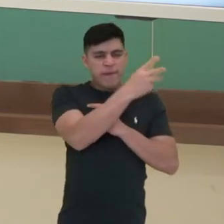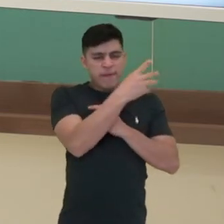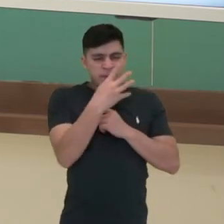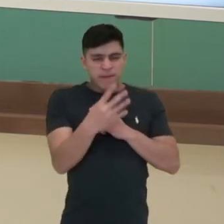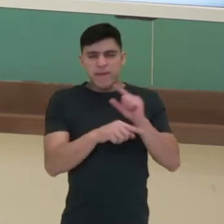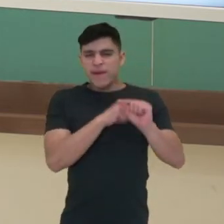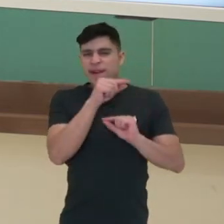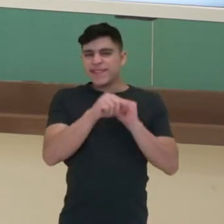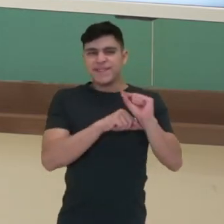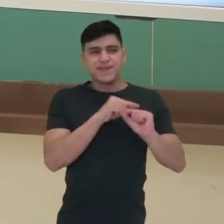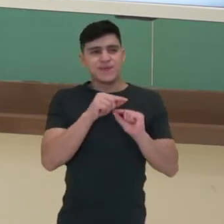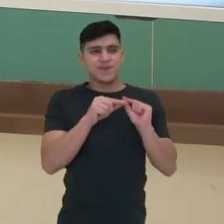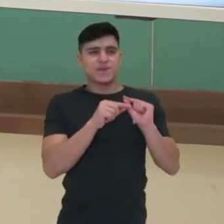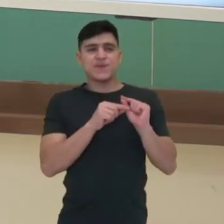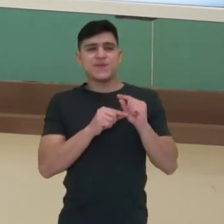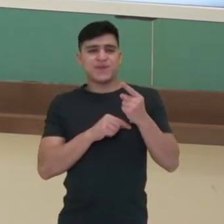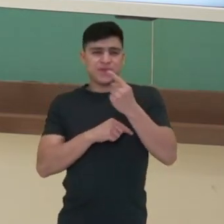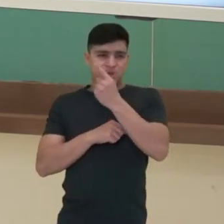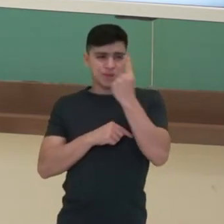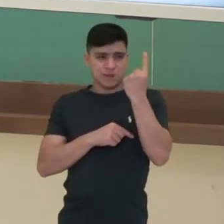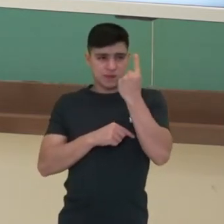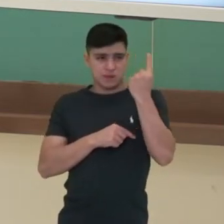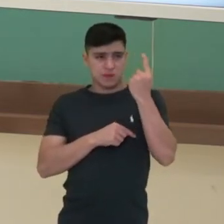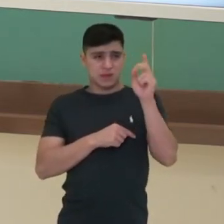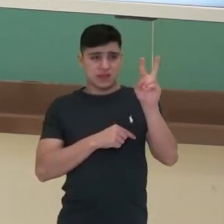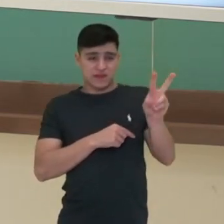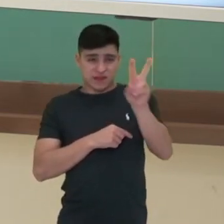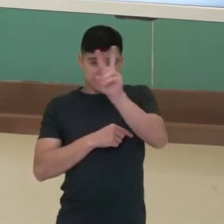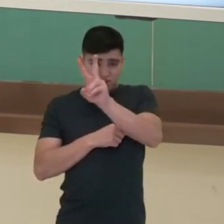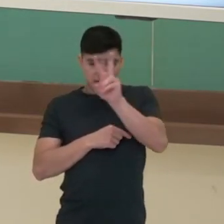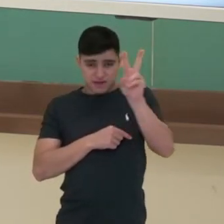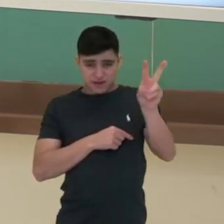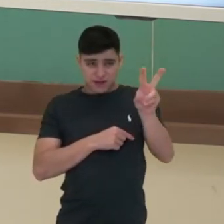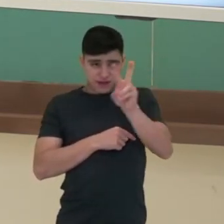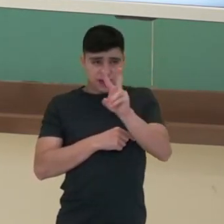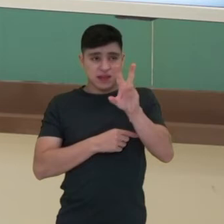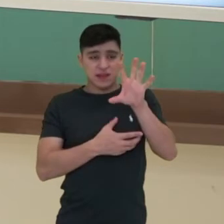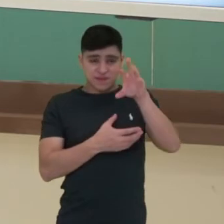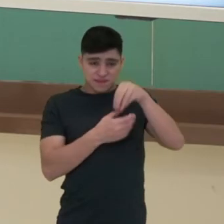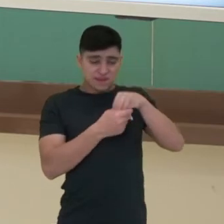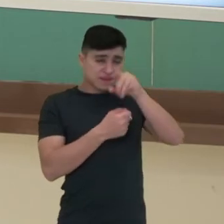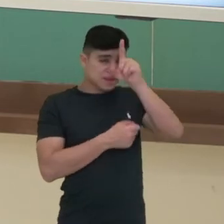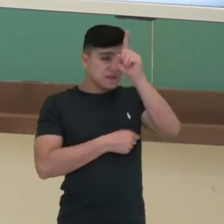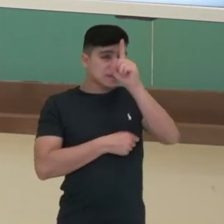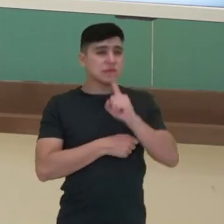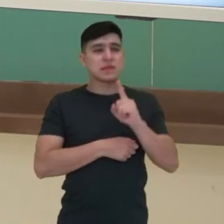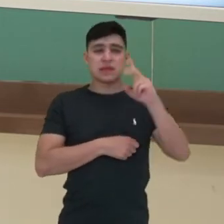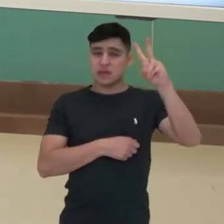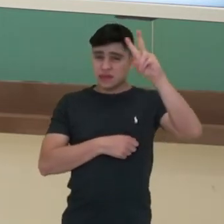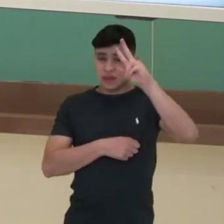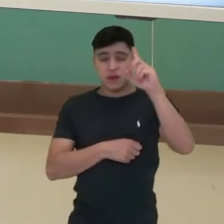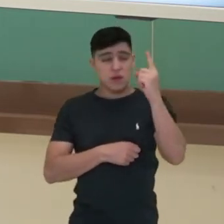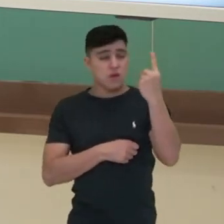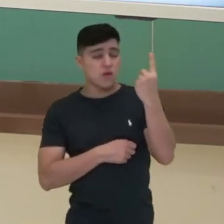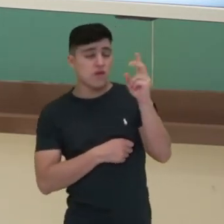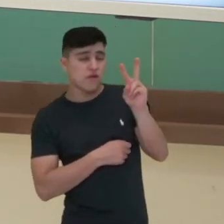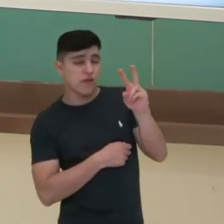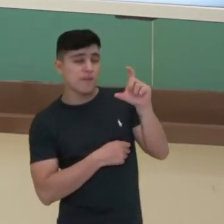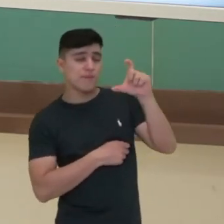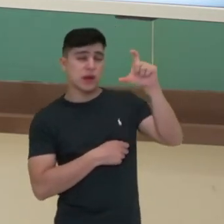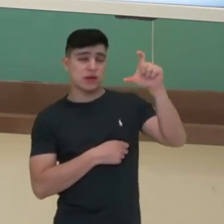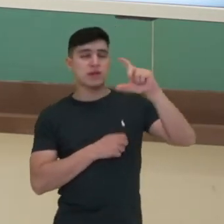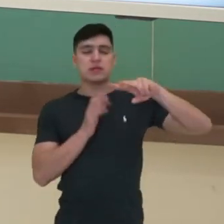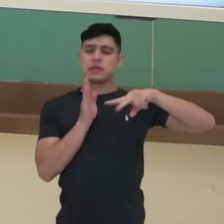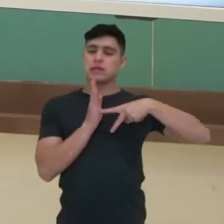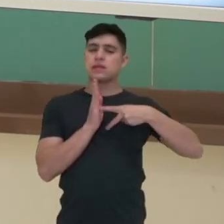gente, aqui esse Vzão, Vzão também faz parte, também é amarelo. Lembrando que a presença de um V maiúsculo